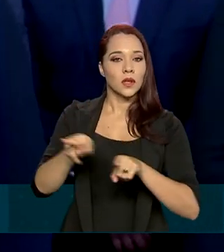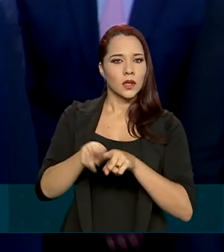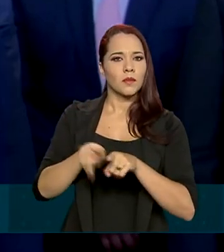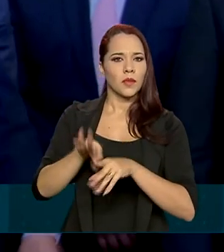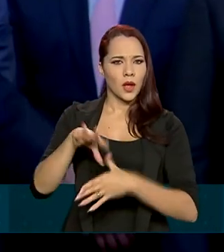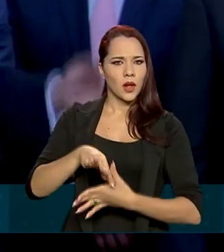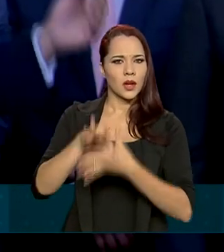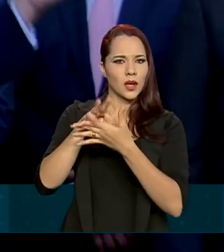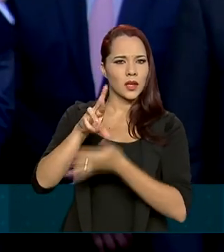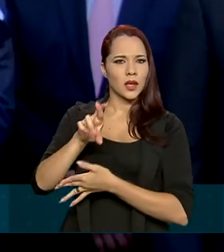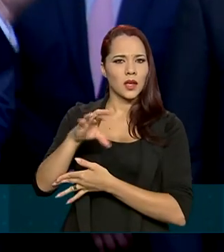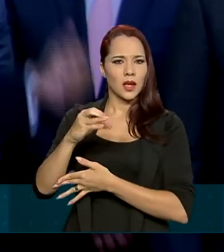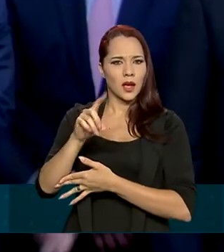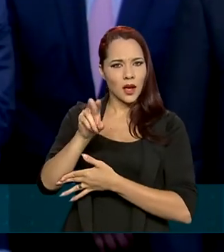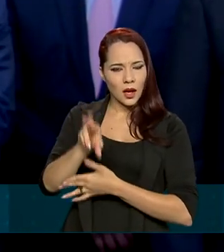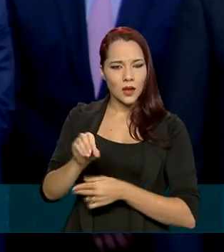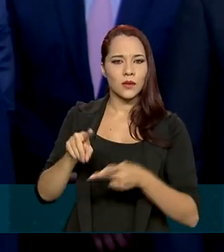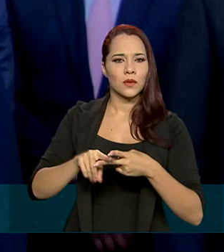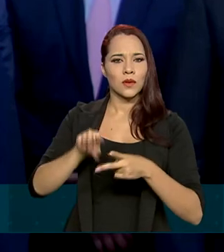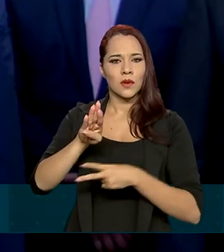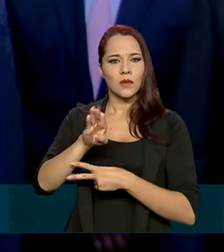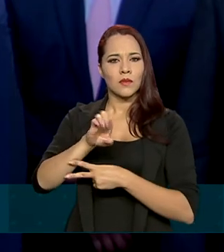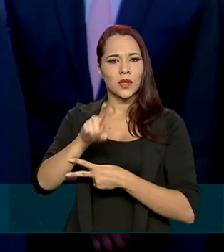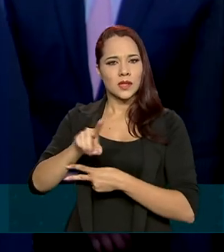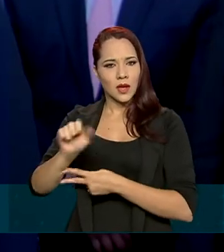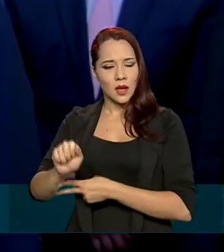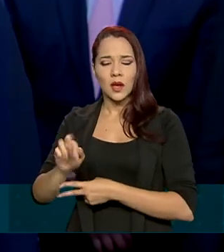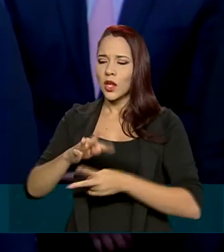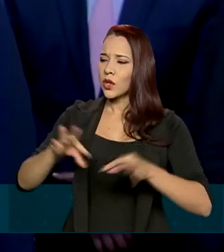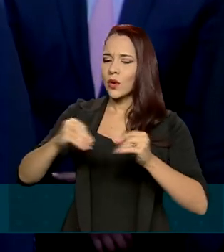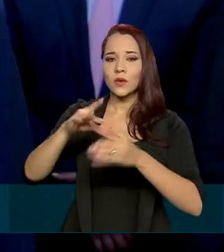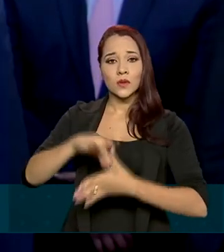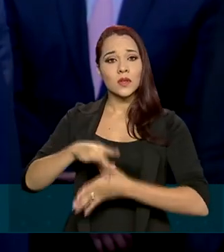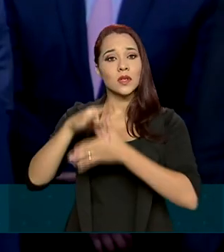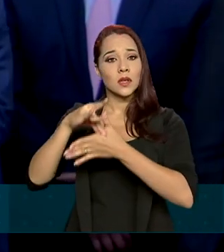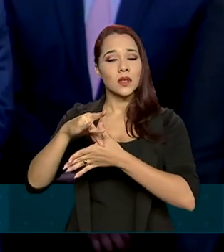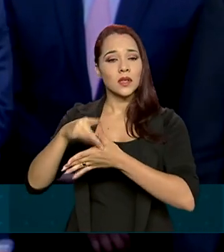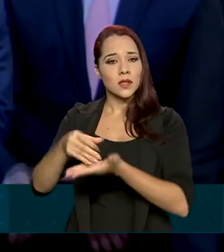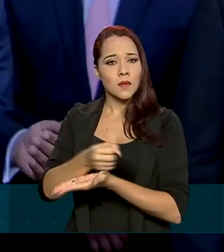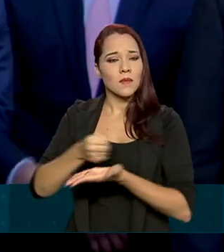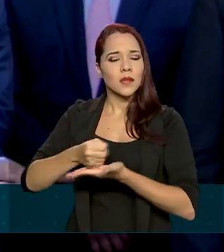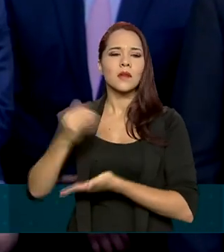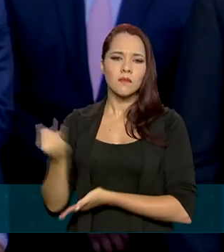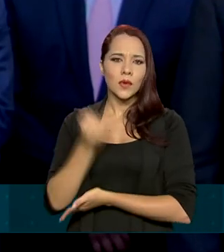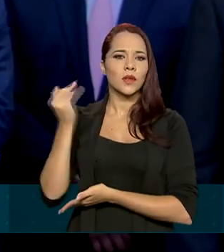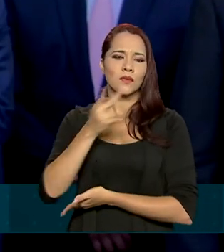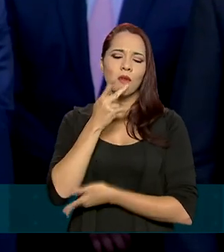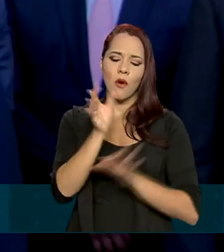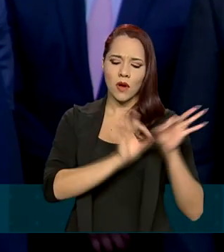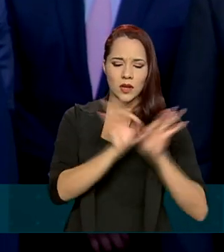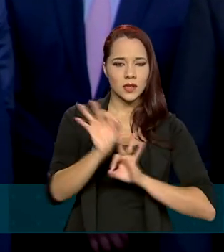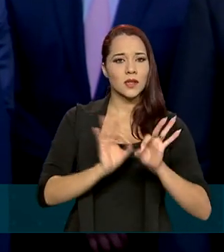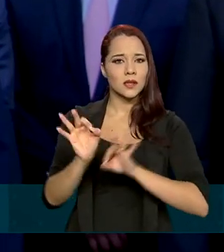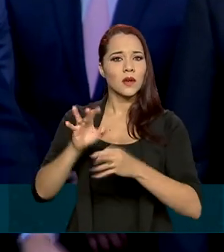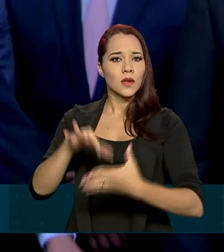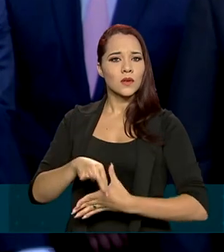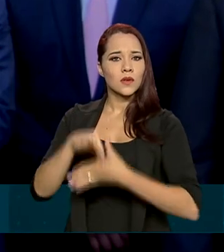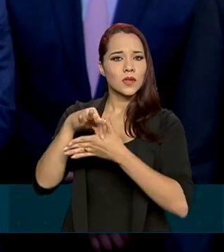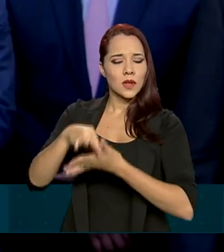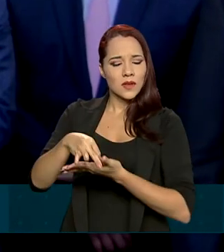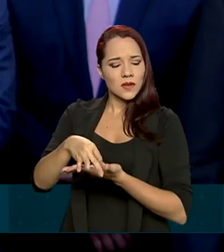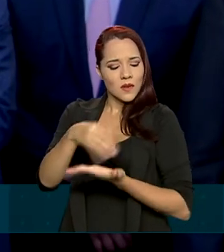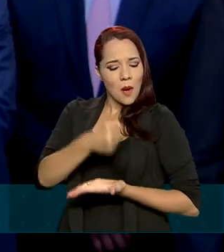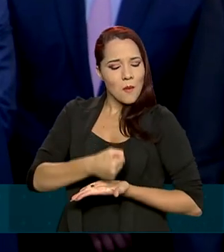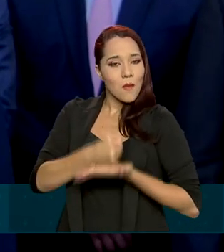Ricardo, líder Fernando Bezerra, todos os líderes dos partidos da base, é bom ressaltar a organização dos líderes da base do governo, no